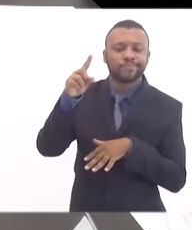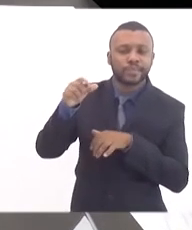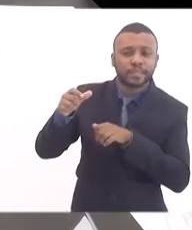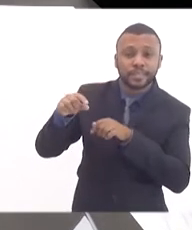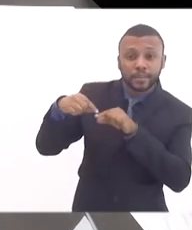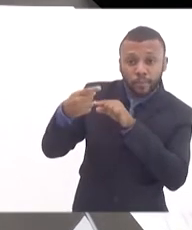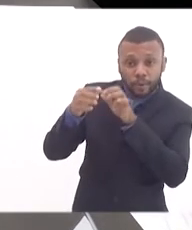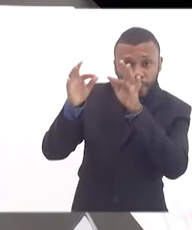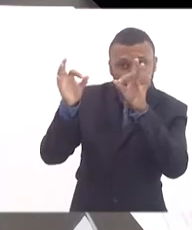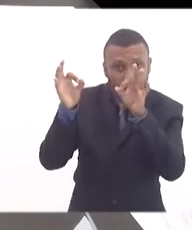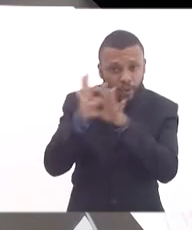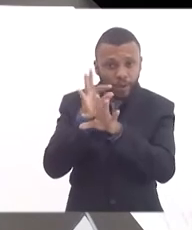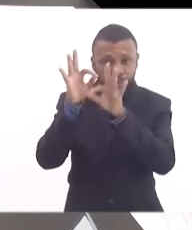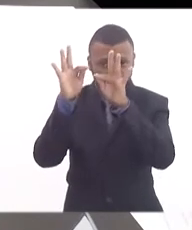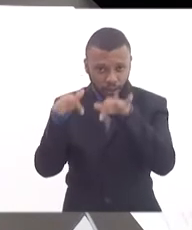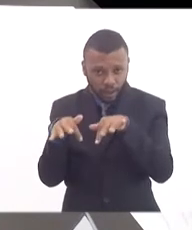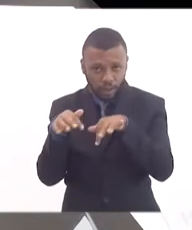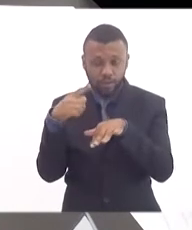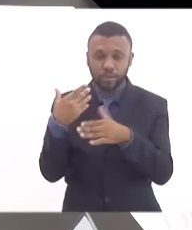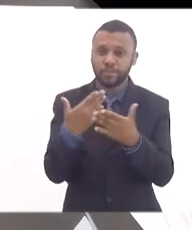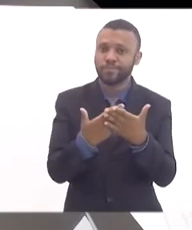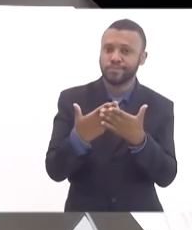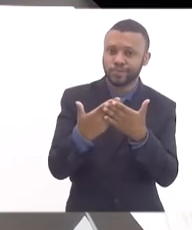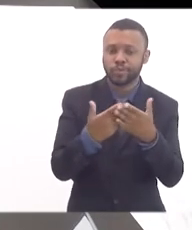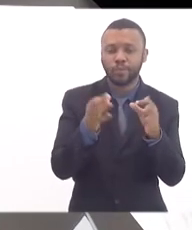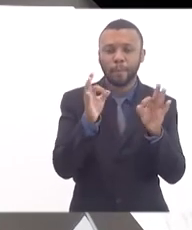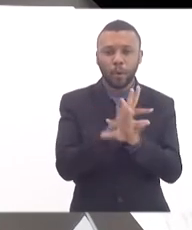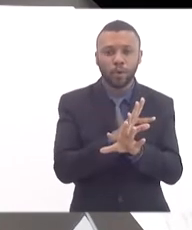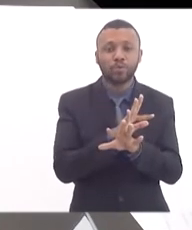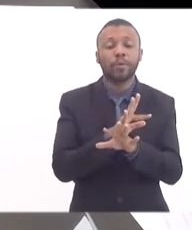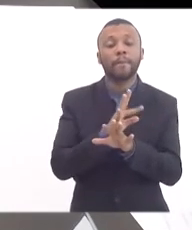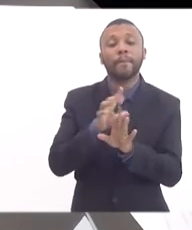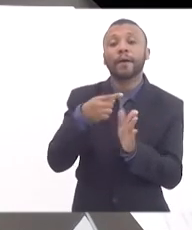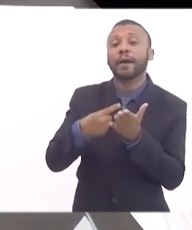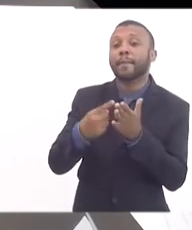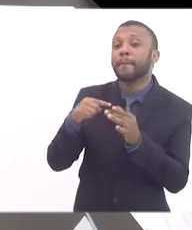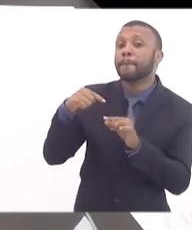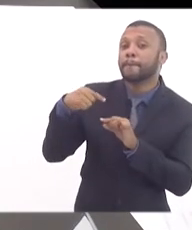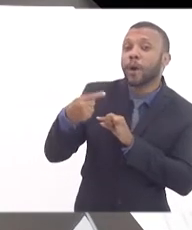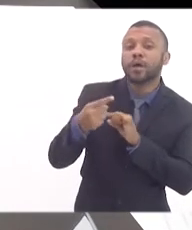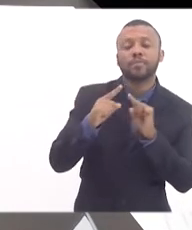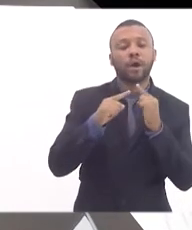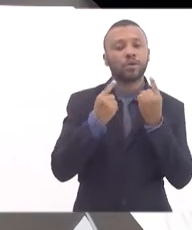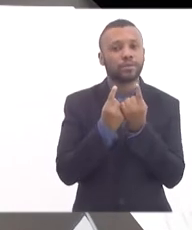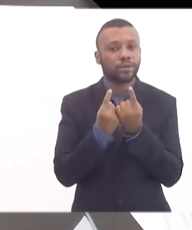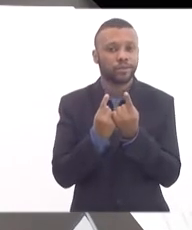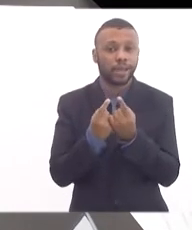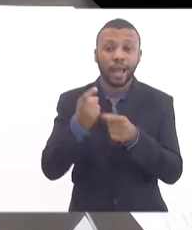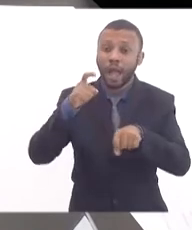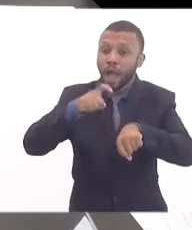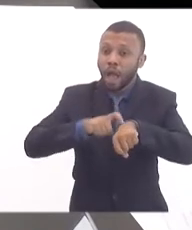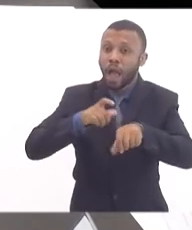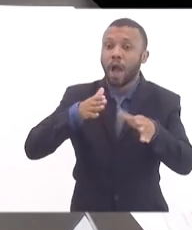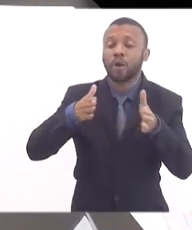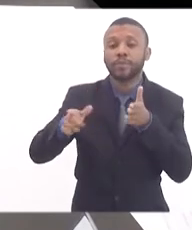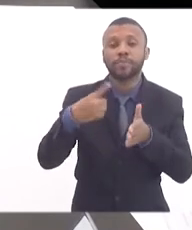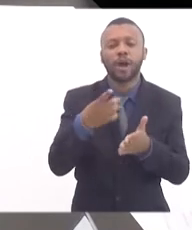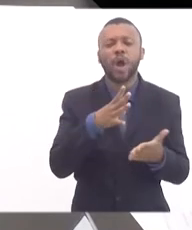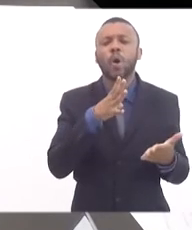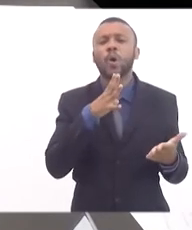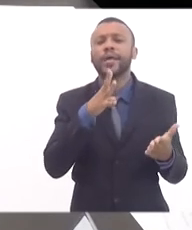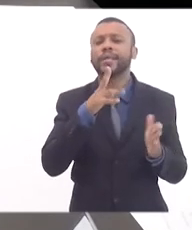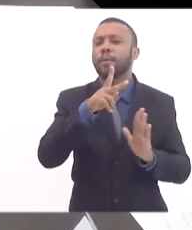audiência nós já temos tudo pronto para a próxima ao ser precisa só eu tempo entre a gente conhecer o